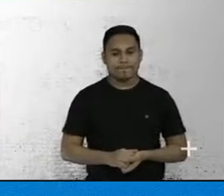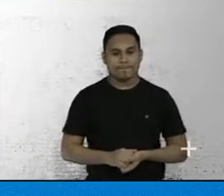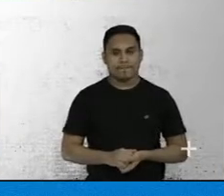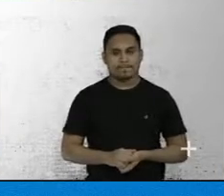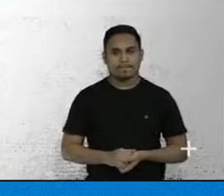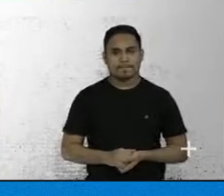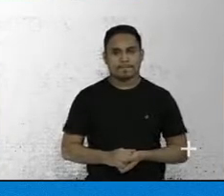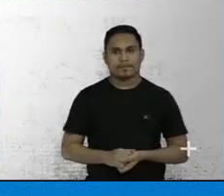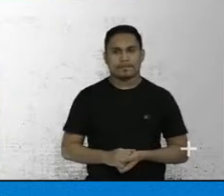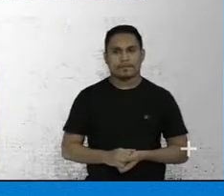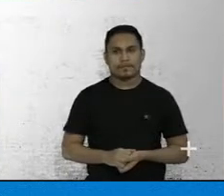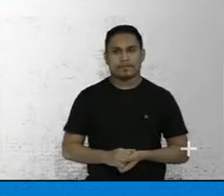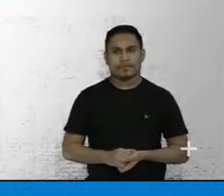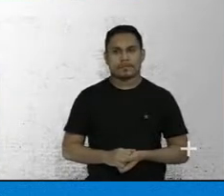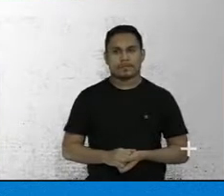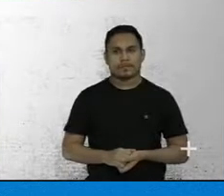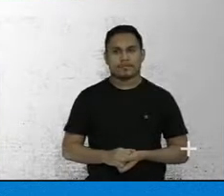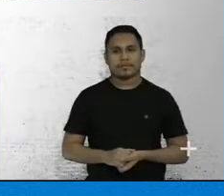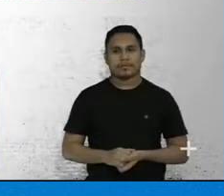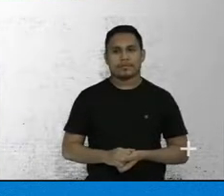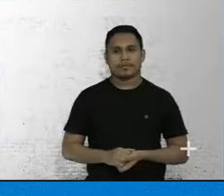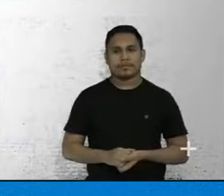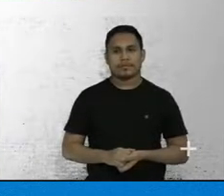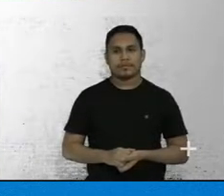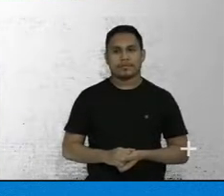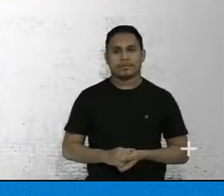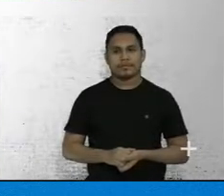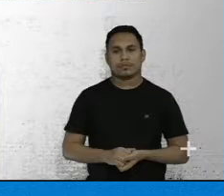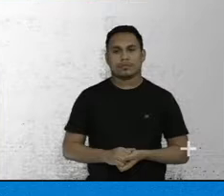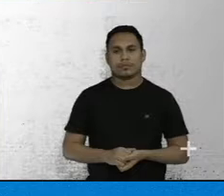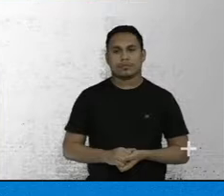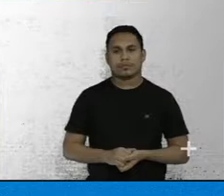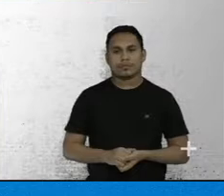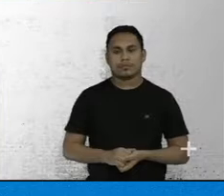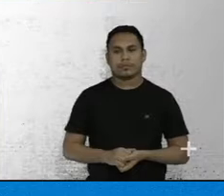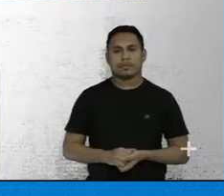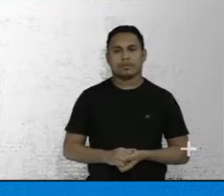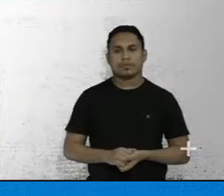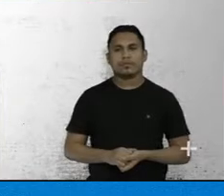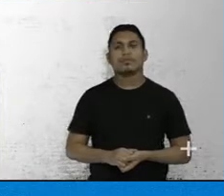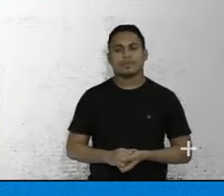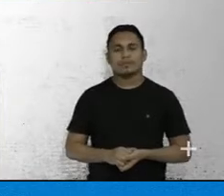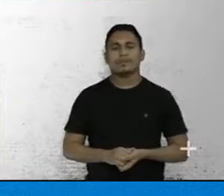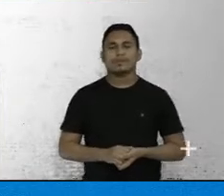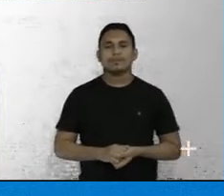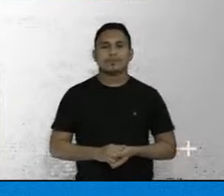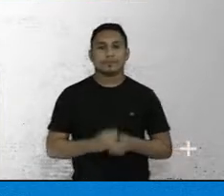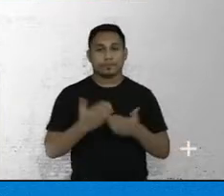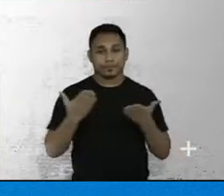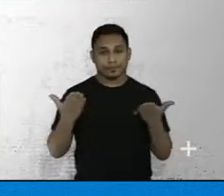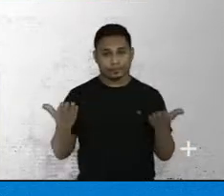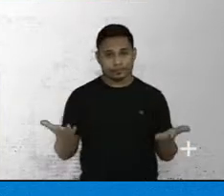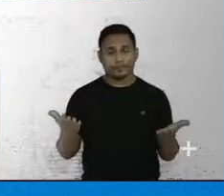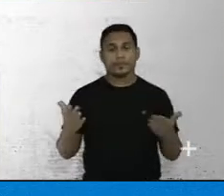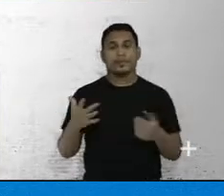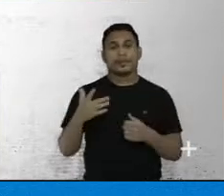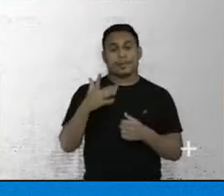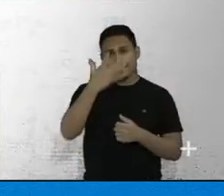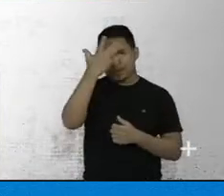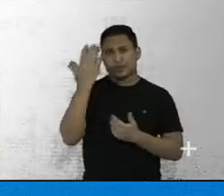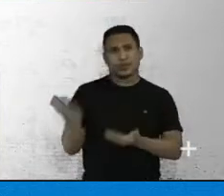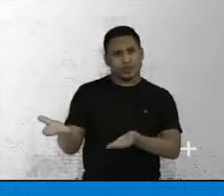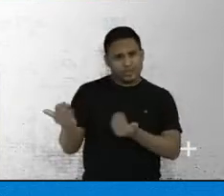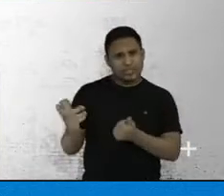Uma outra coisa interessante que está acontecendo com a doença de Hashimoto é o fato de que ela vem acometendo cada vez pessoas mais jovens, tá?